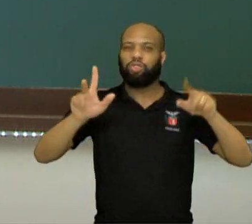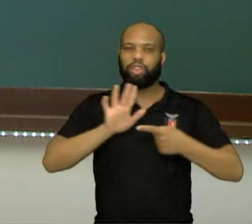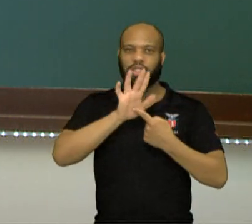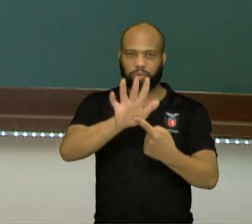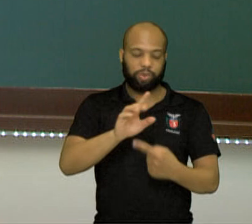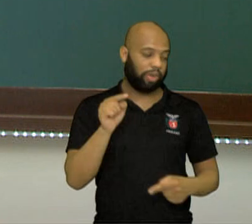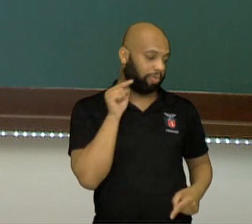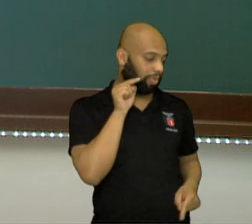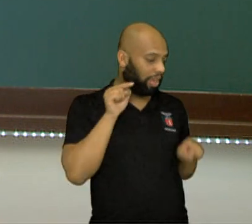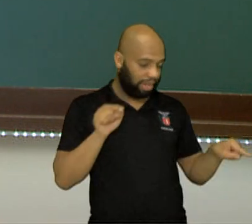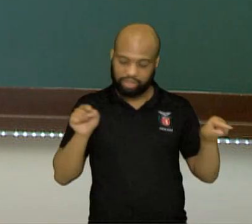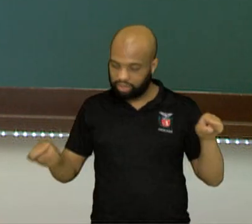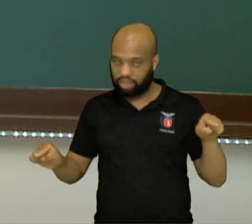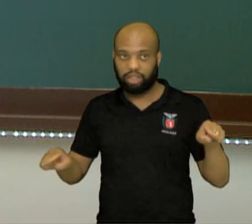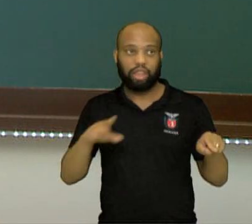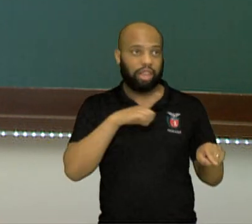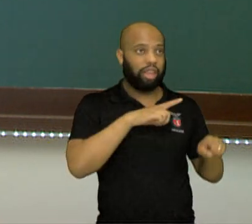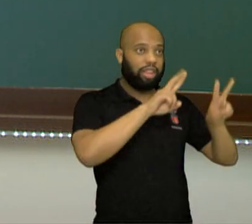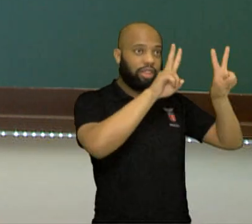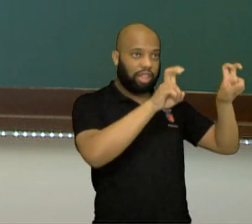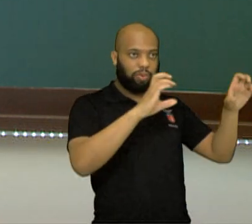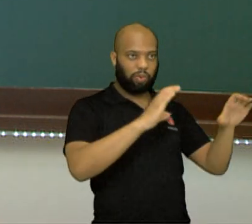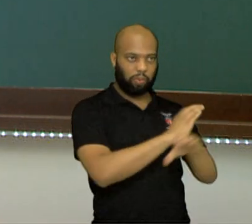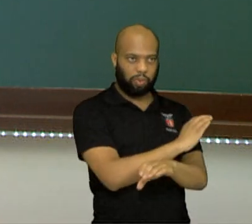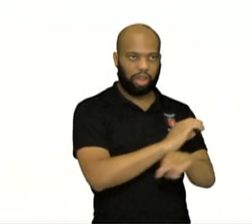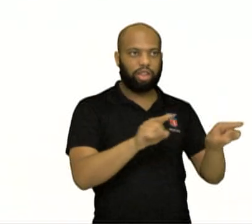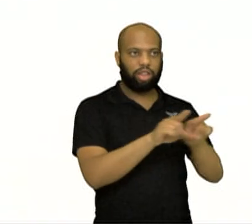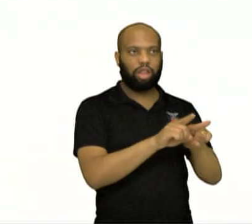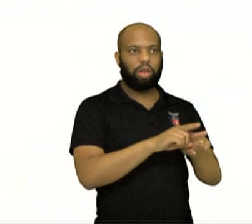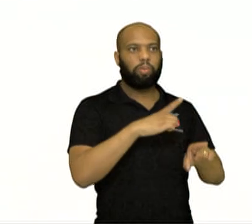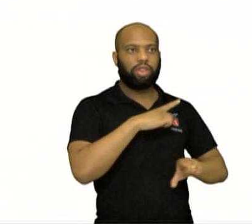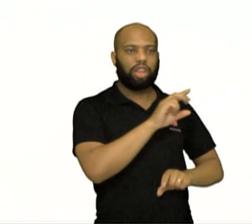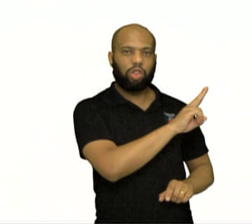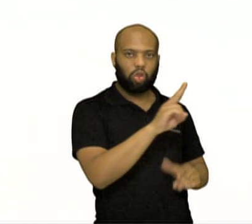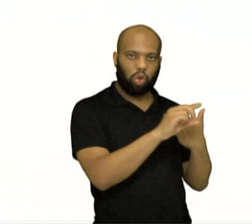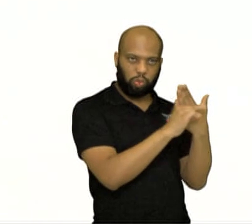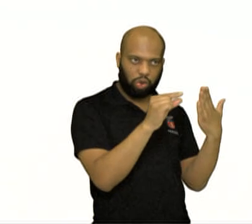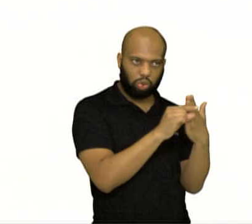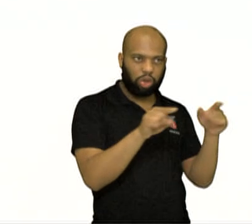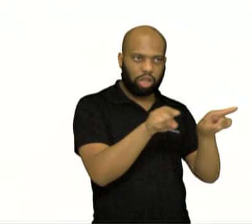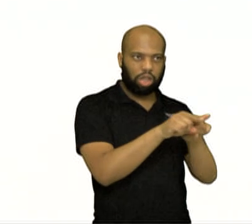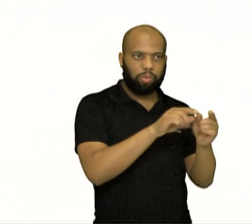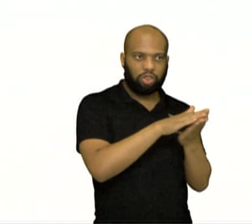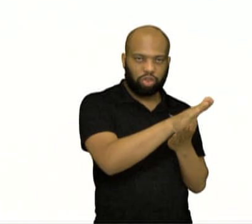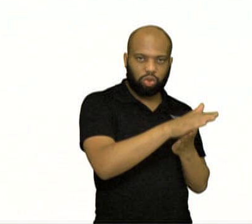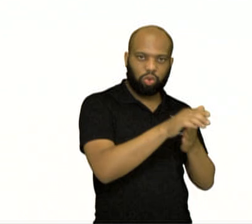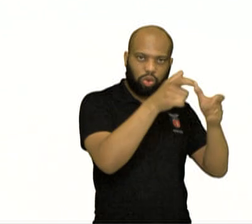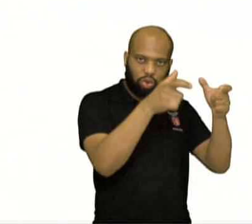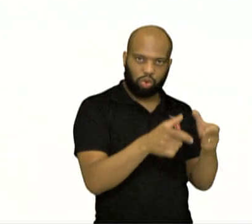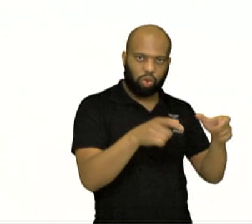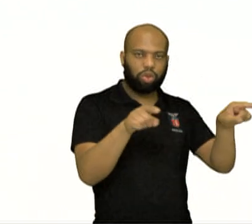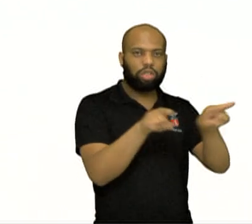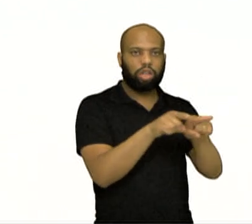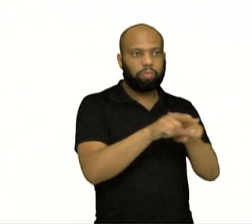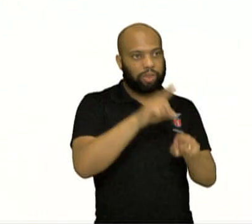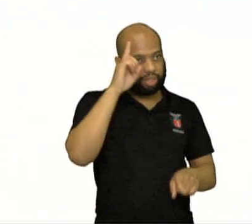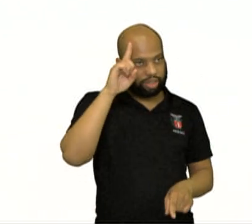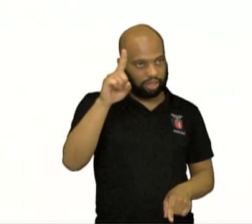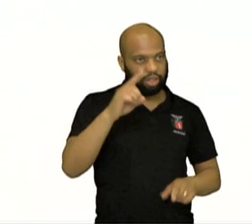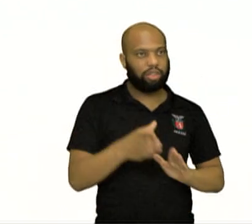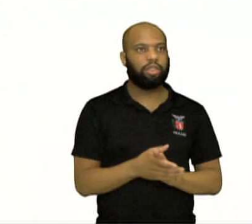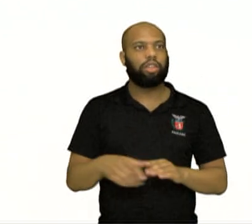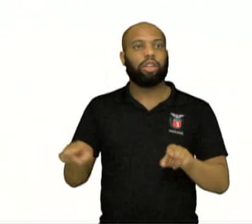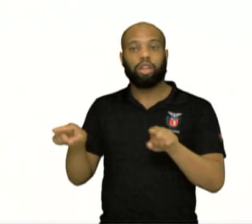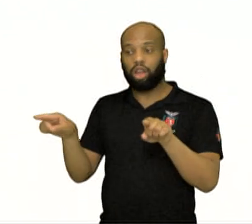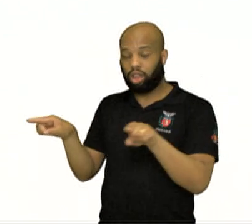quanto a resenha nós temos o título completo da obra identificação da autora Editora local data no